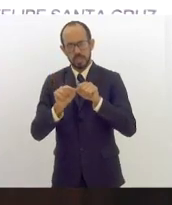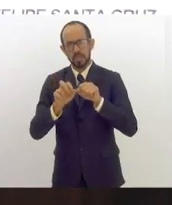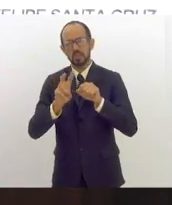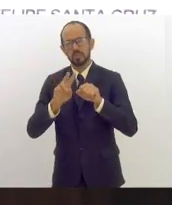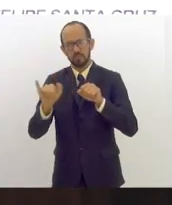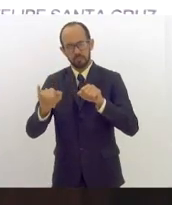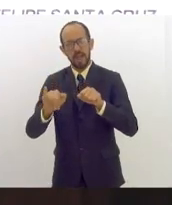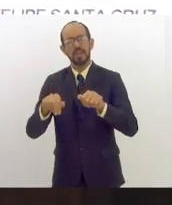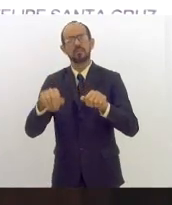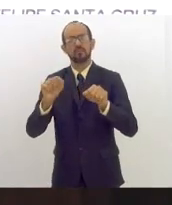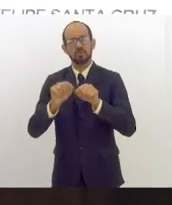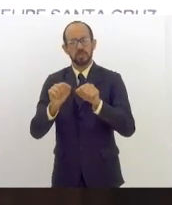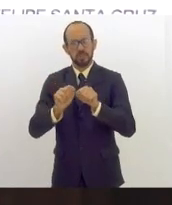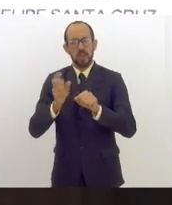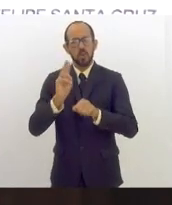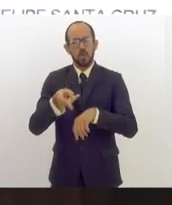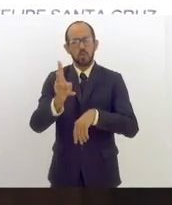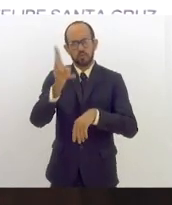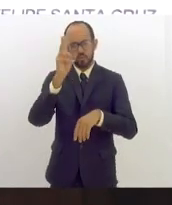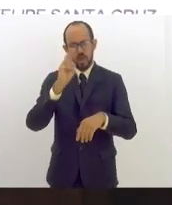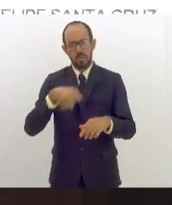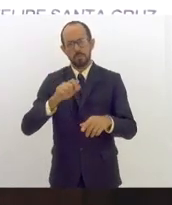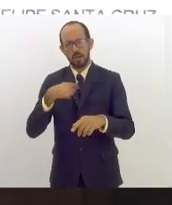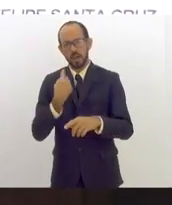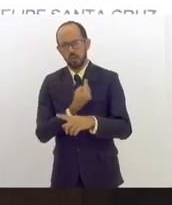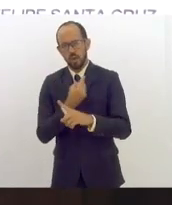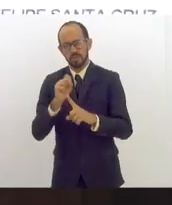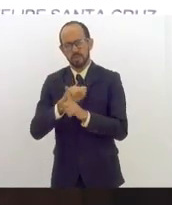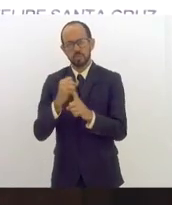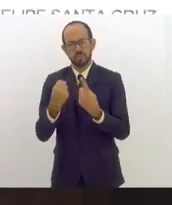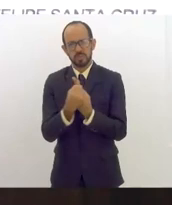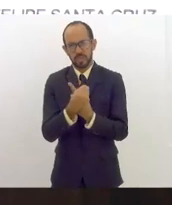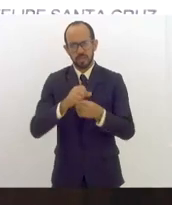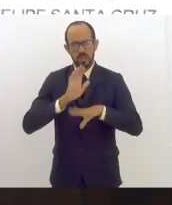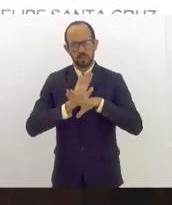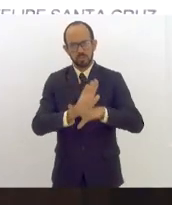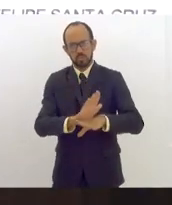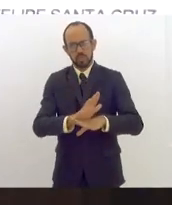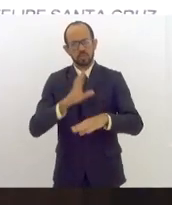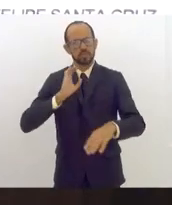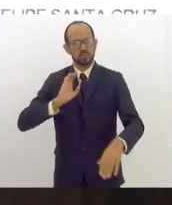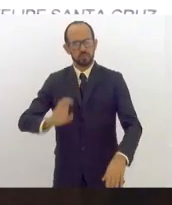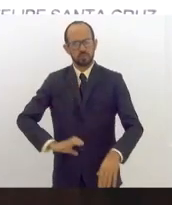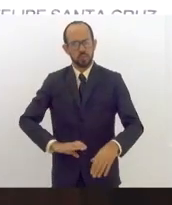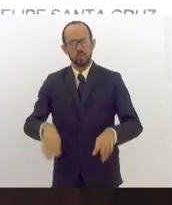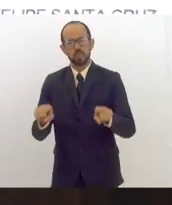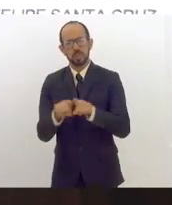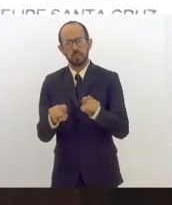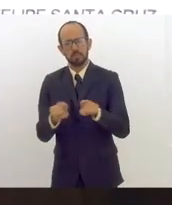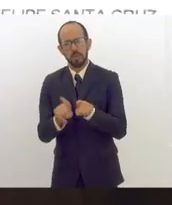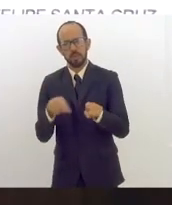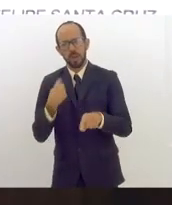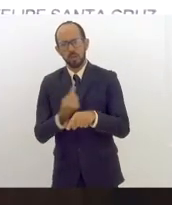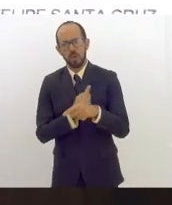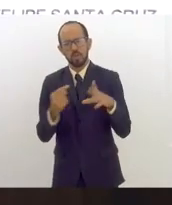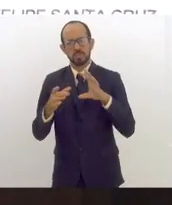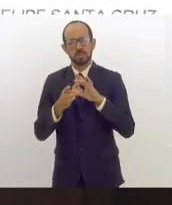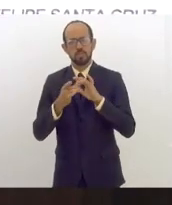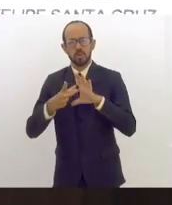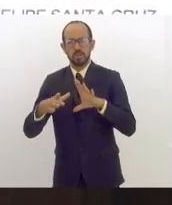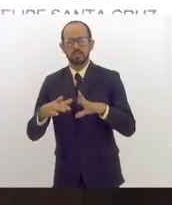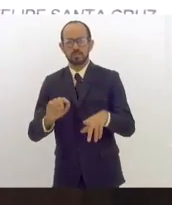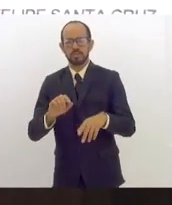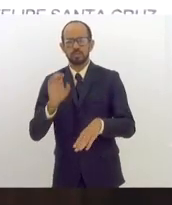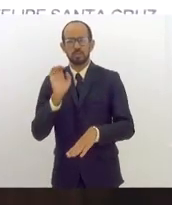haverão de fazer por essa nossa sociedade nossa sociedade civil por nossa democracia por